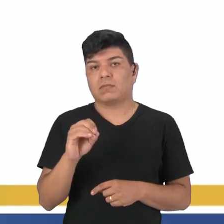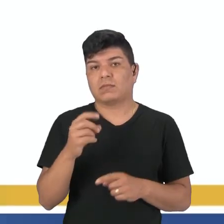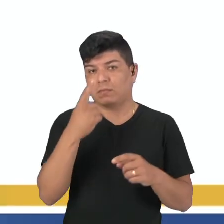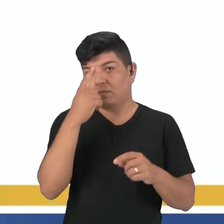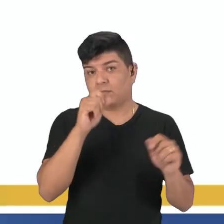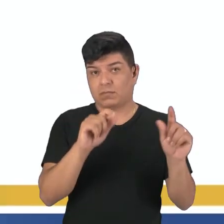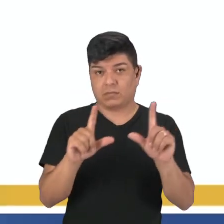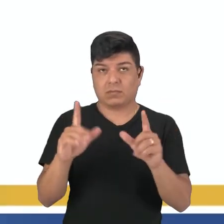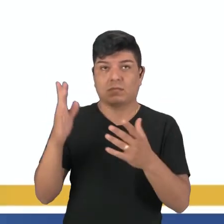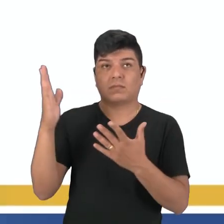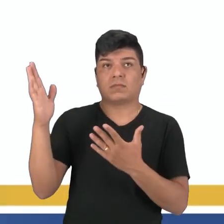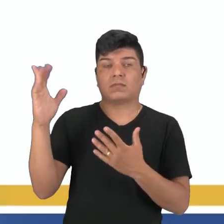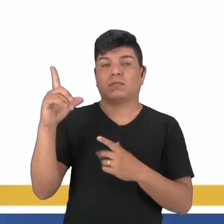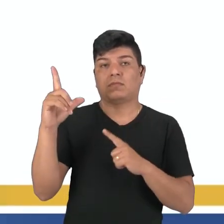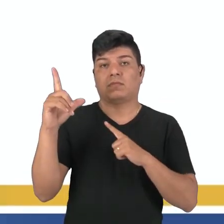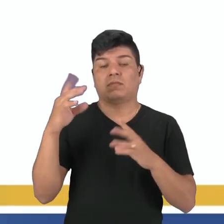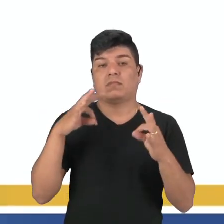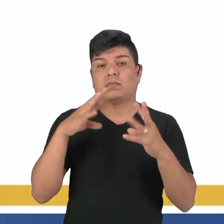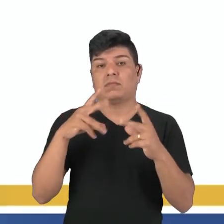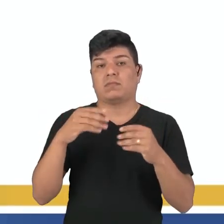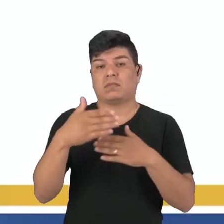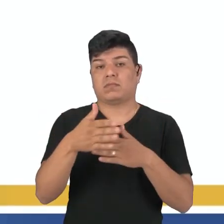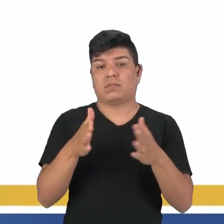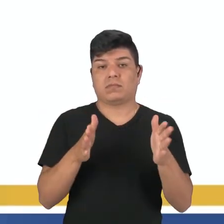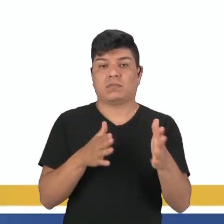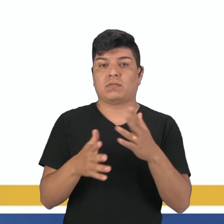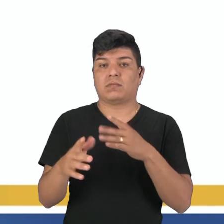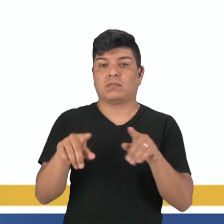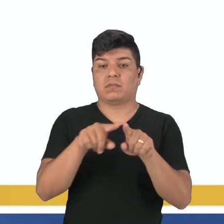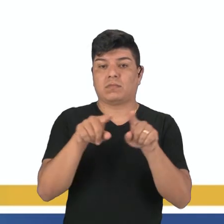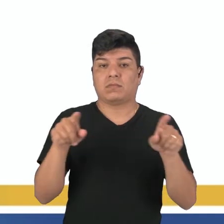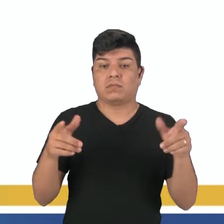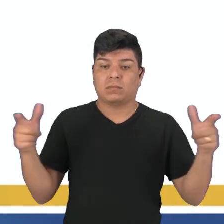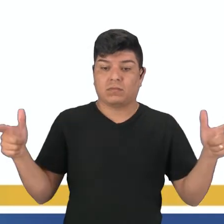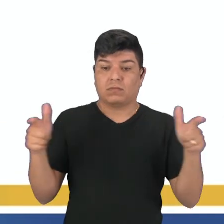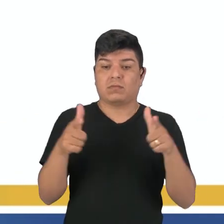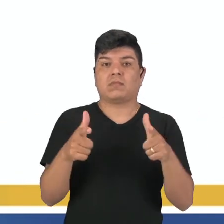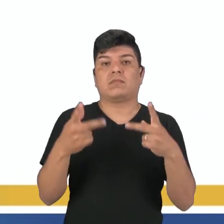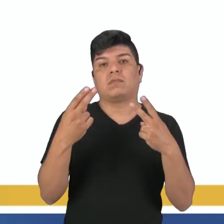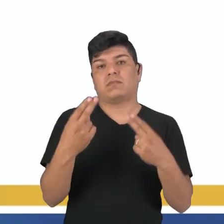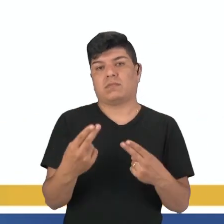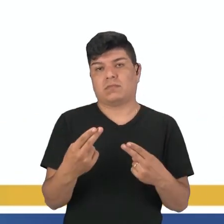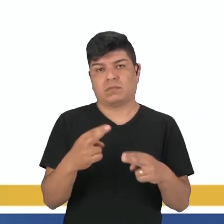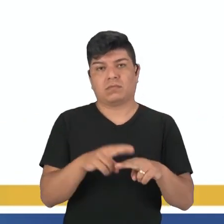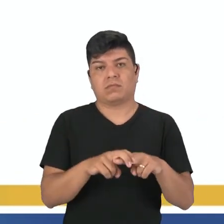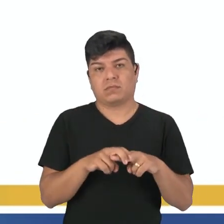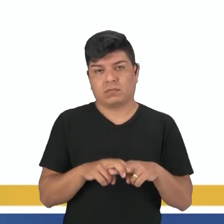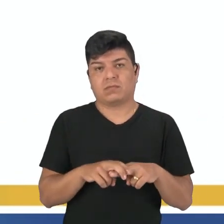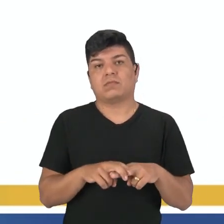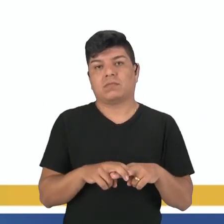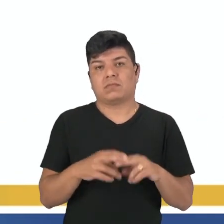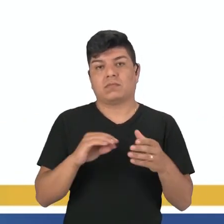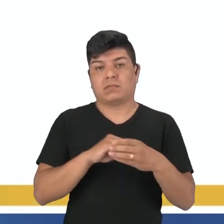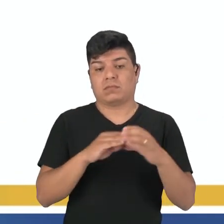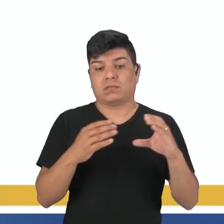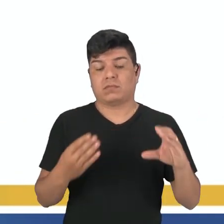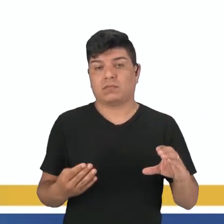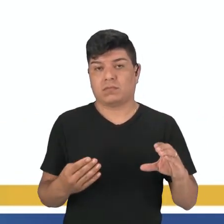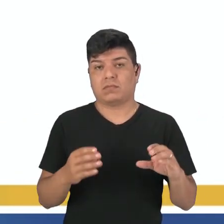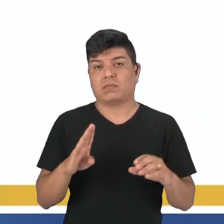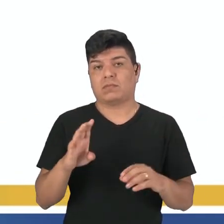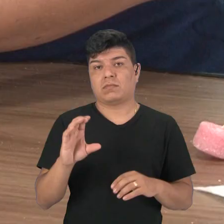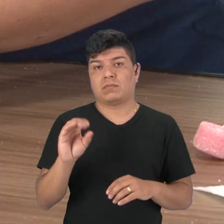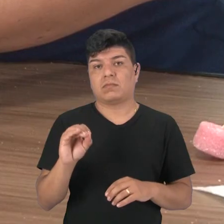telinha, ele tem todos os lados do mesmo tamanho, né? Por isso que ele se caracteriza pelo